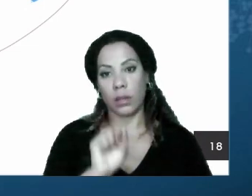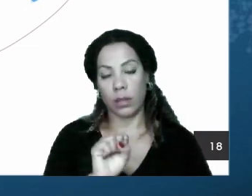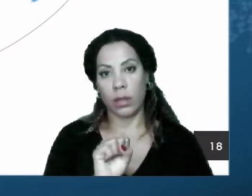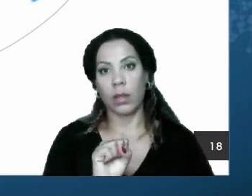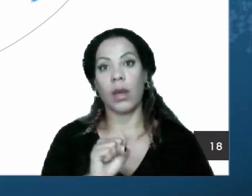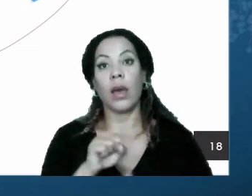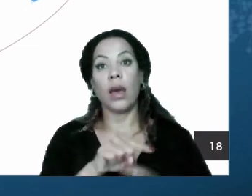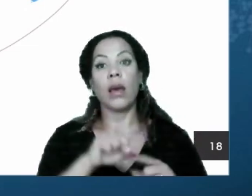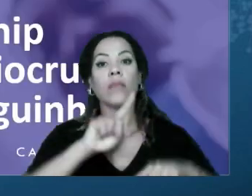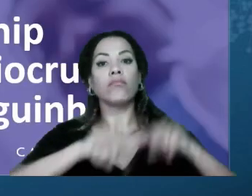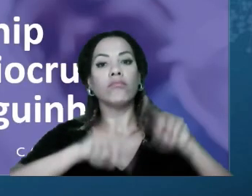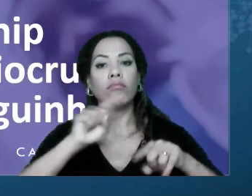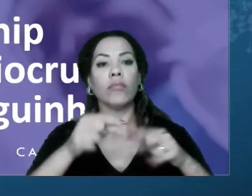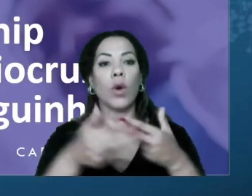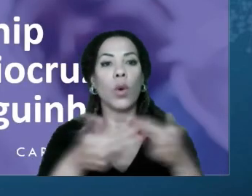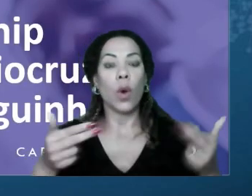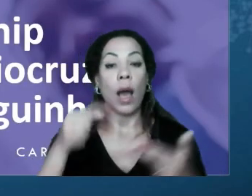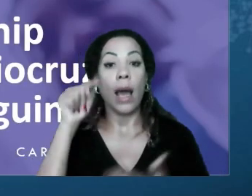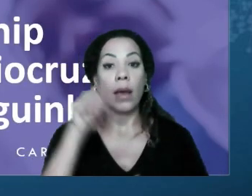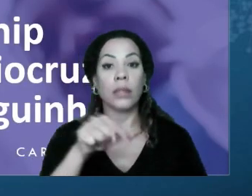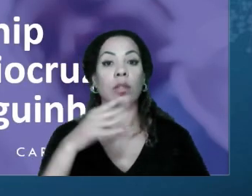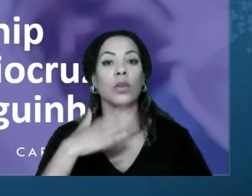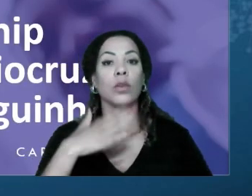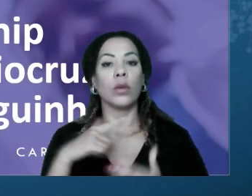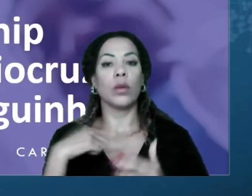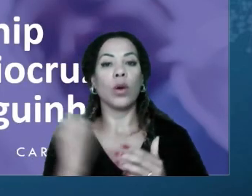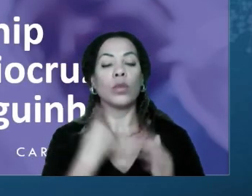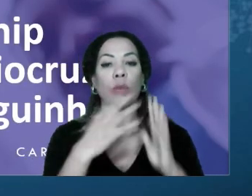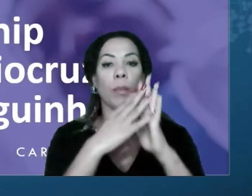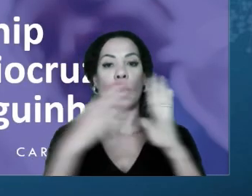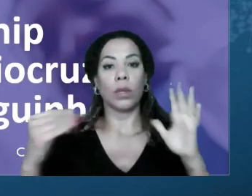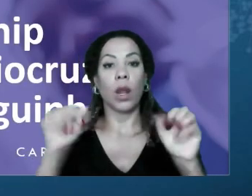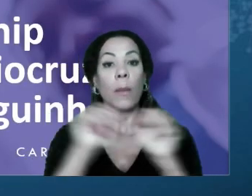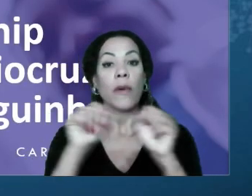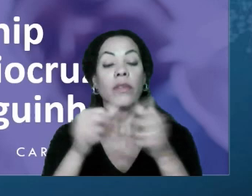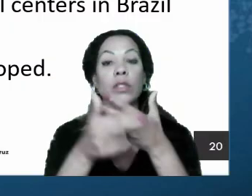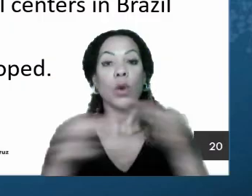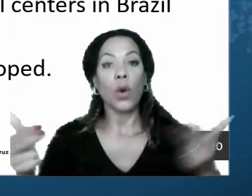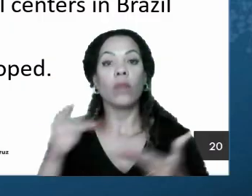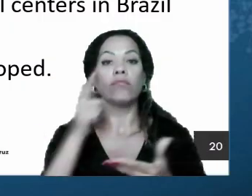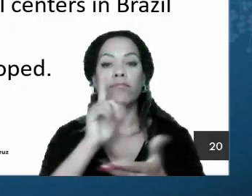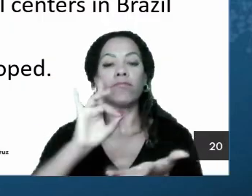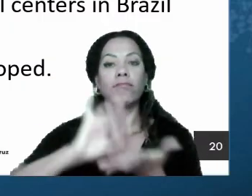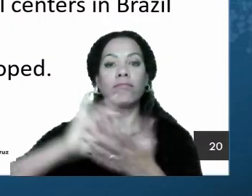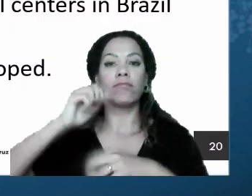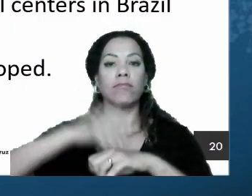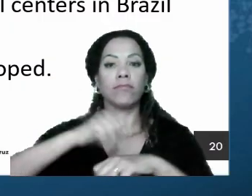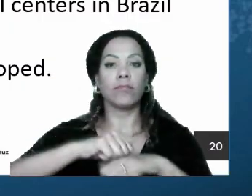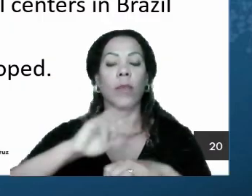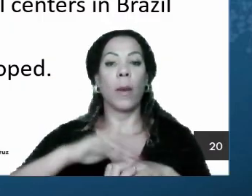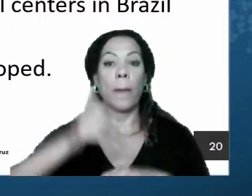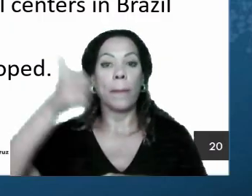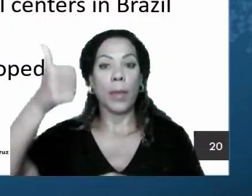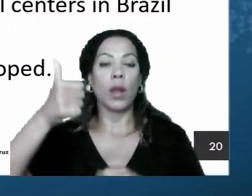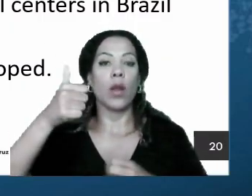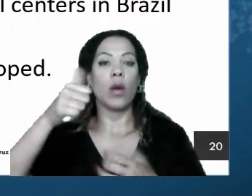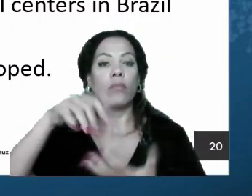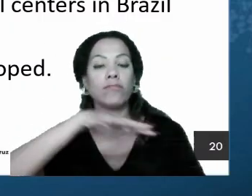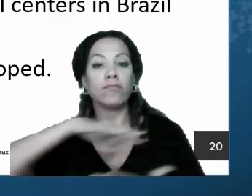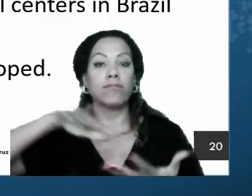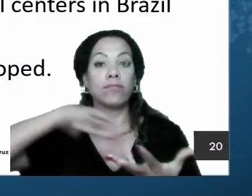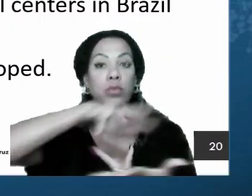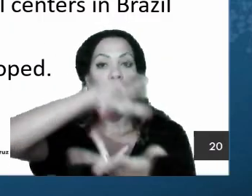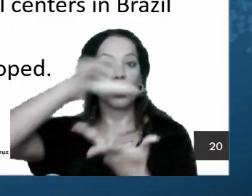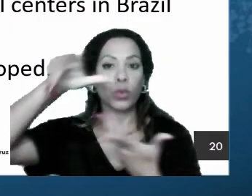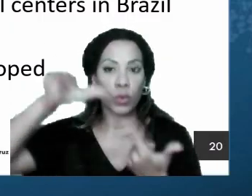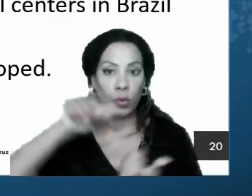a equipamentos. E esse é o nosso modelo para fazer com que as coisas sejam consistentes ao redor da rede no mundo.